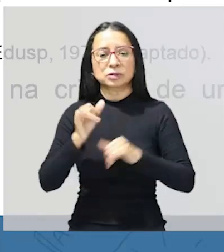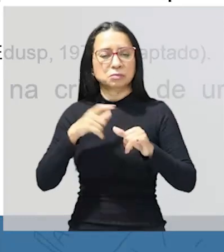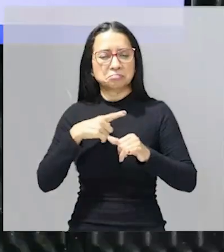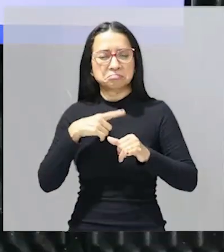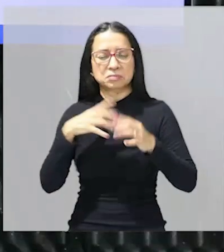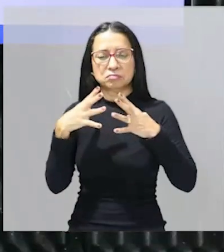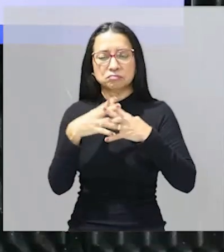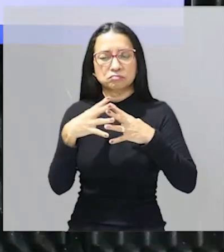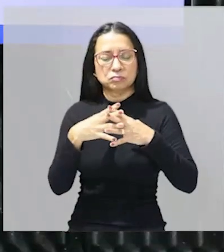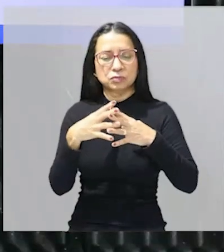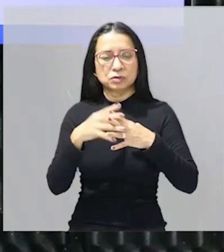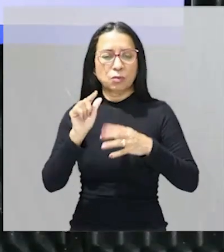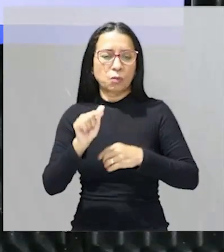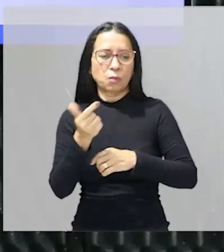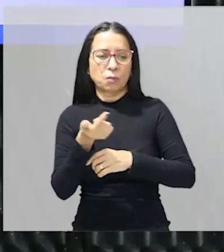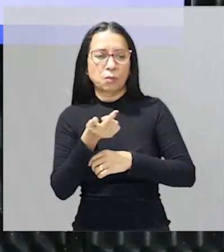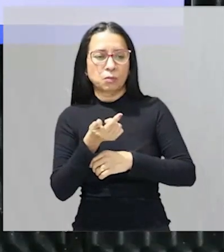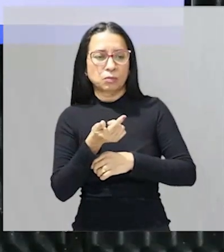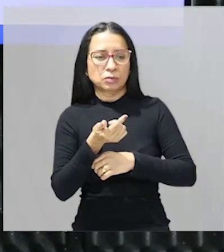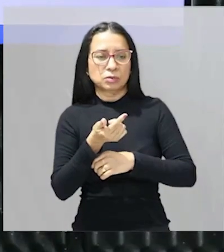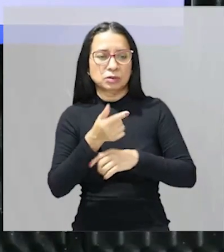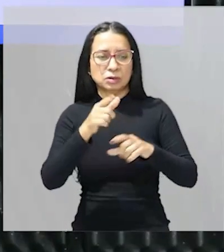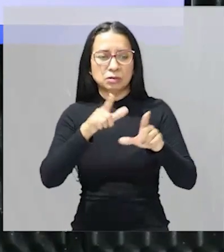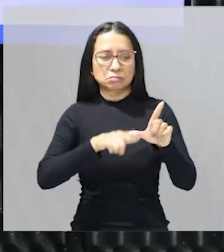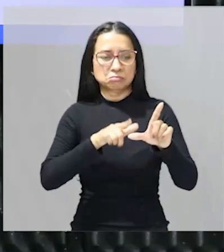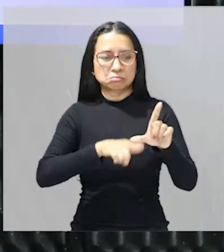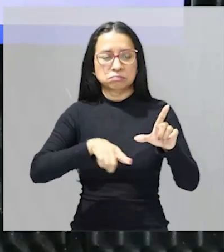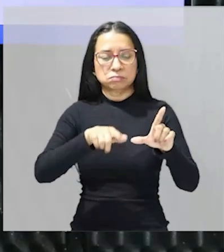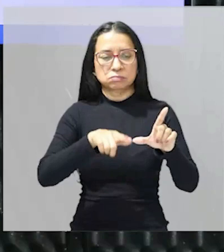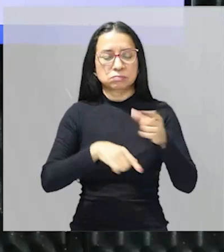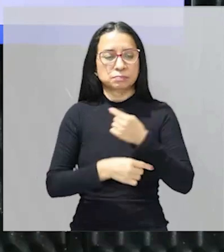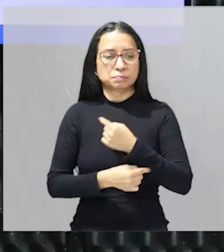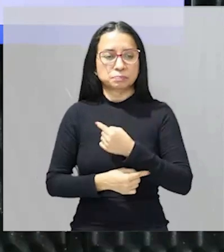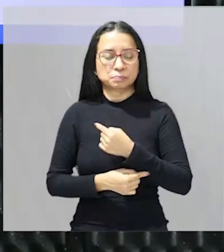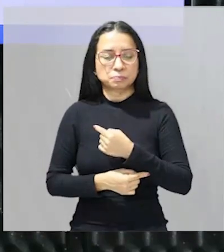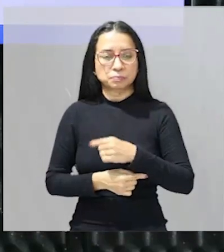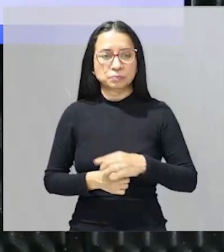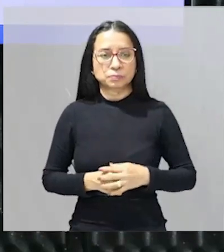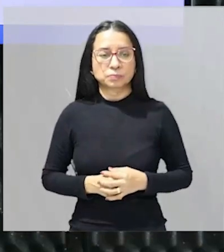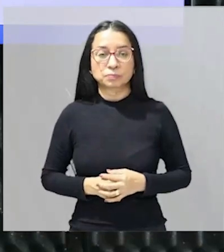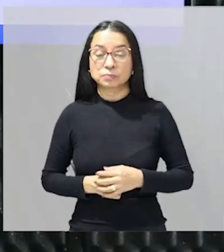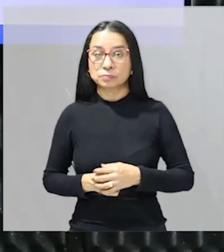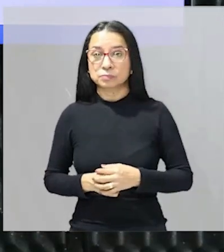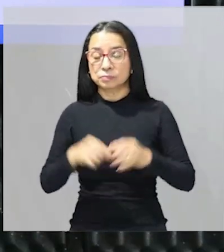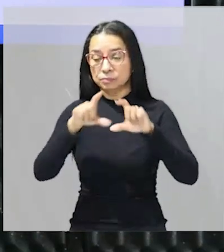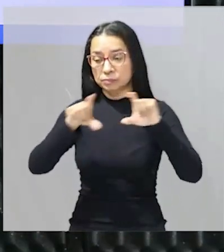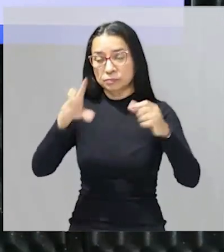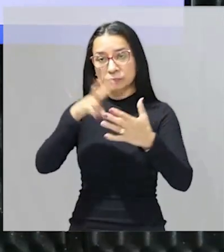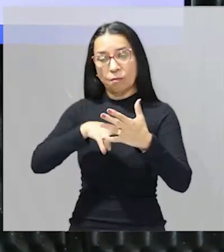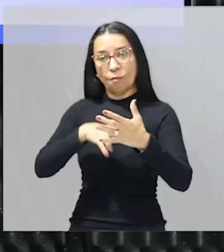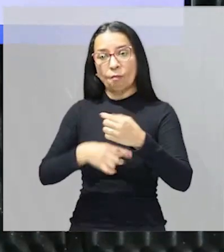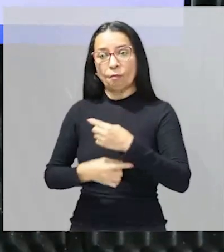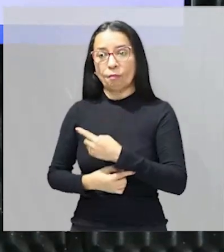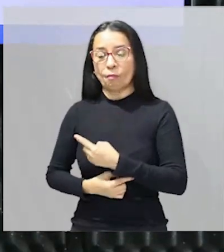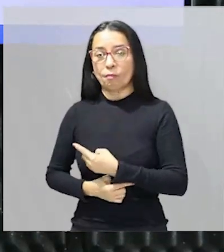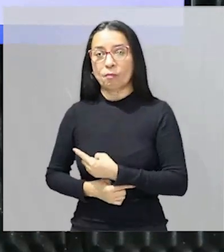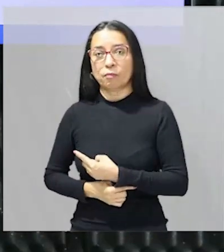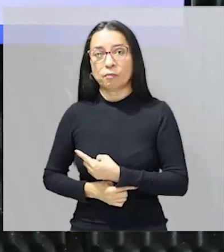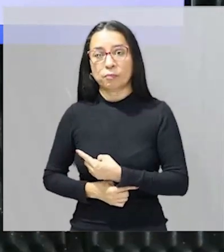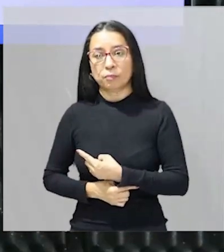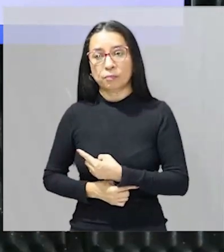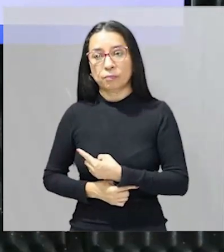distrator. Olha só. A principal característica da situação social dos